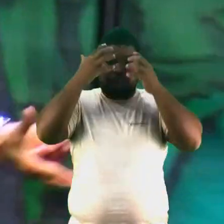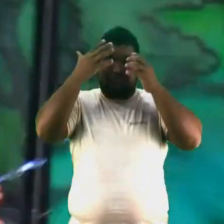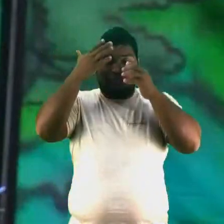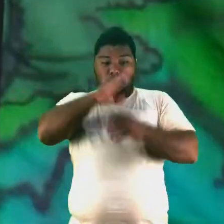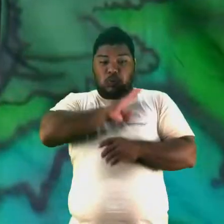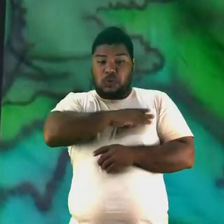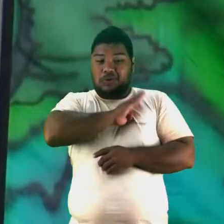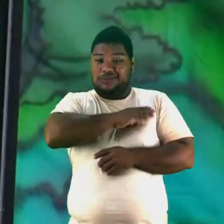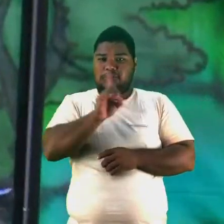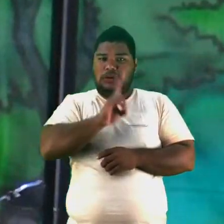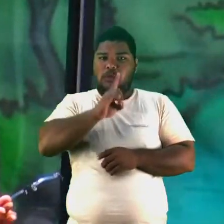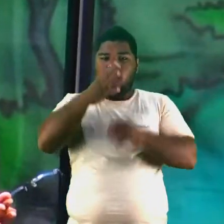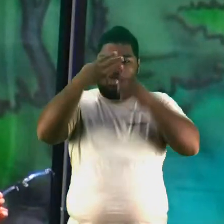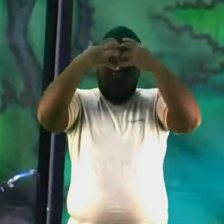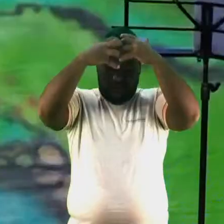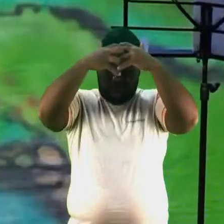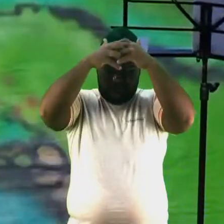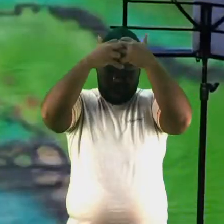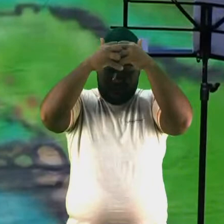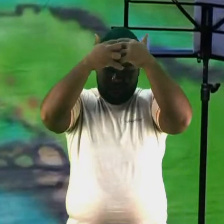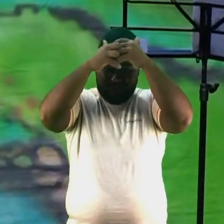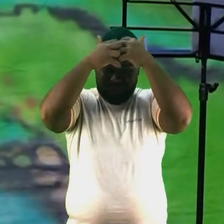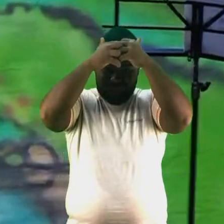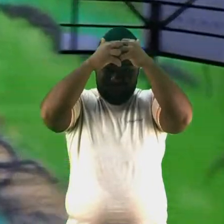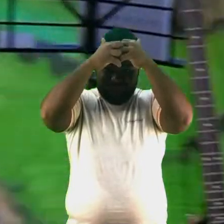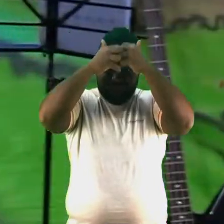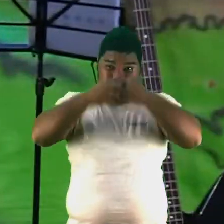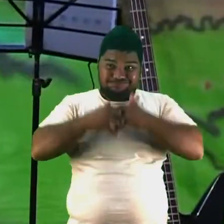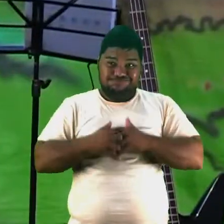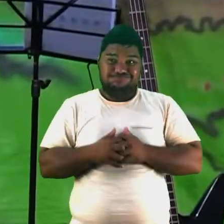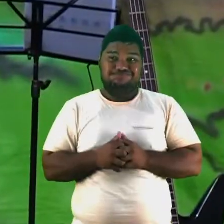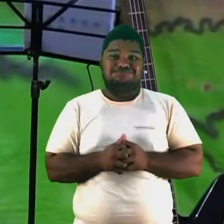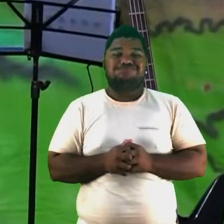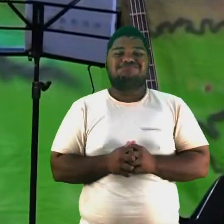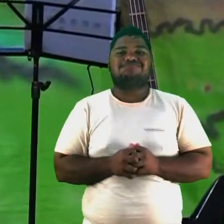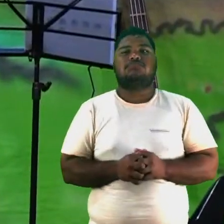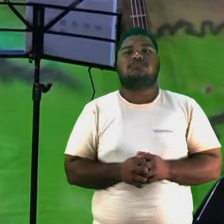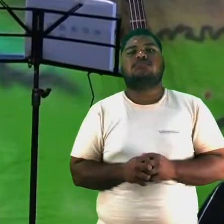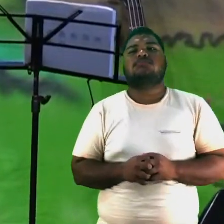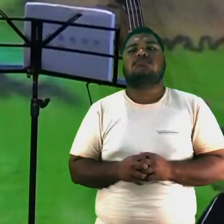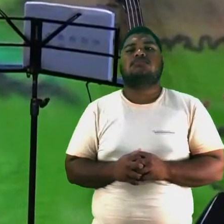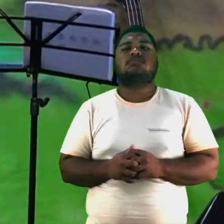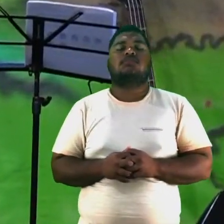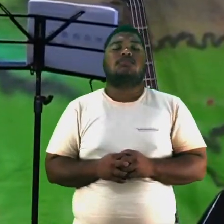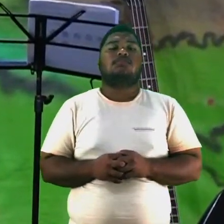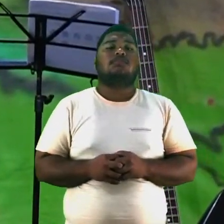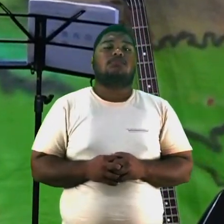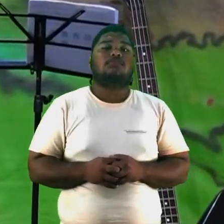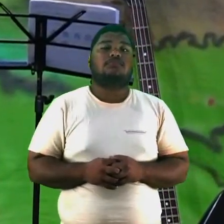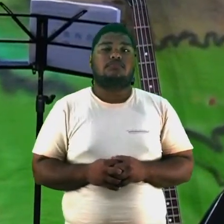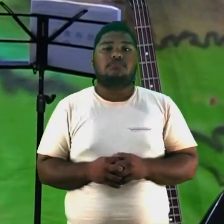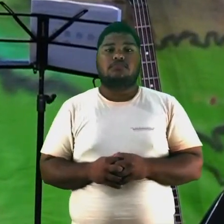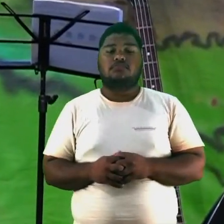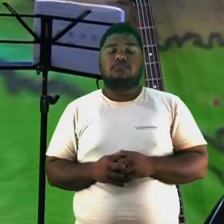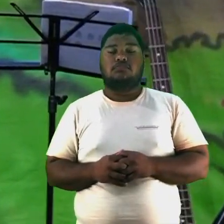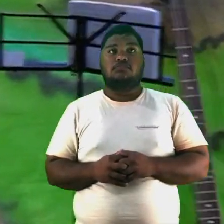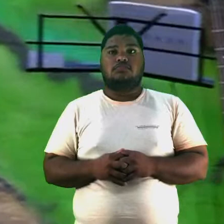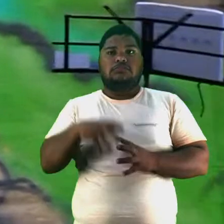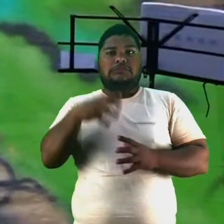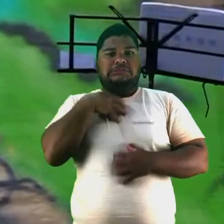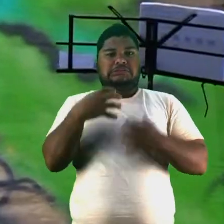não é material. E quem cuida do transcendente é Deus, não é a ciência. É